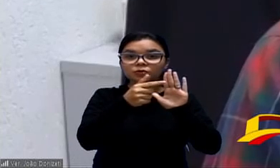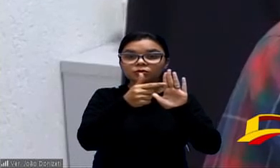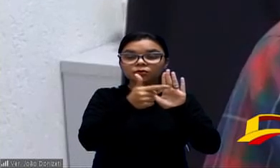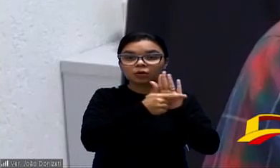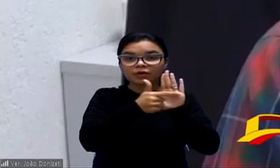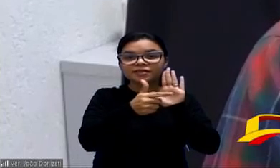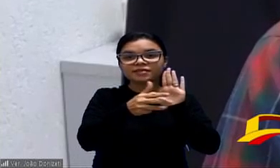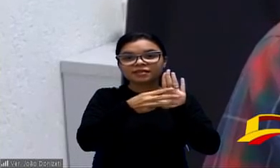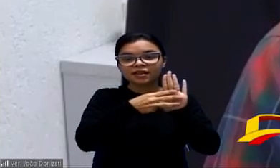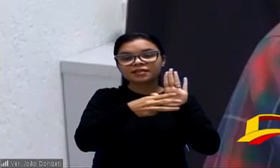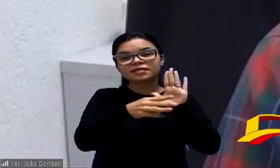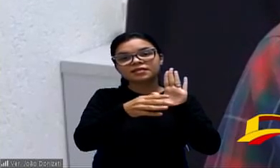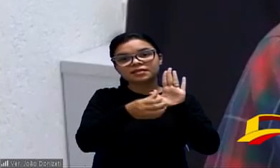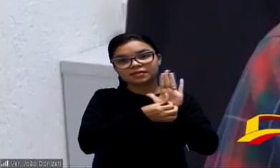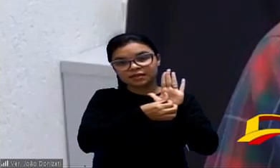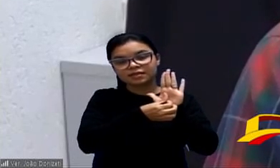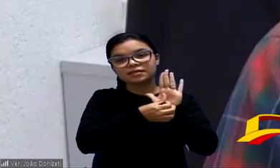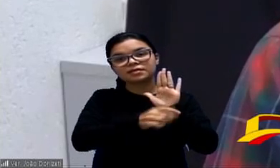6 da lei...